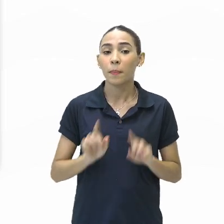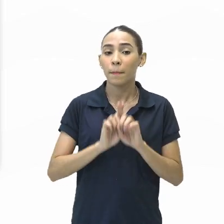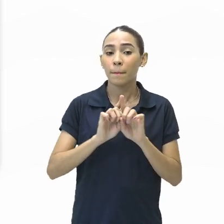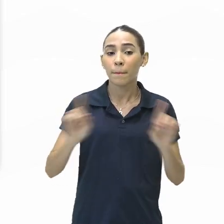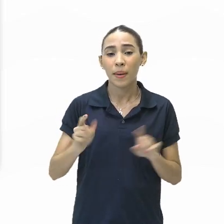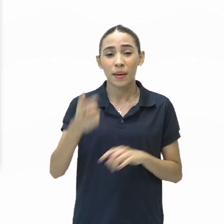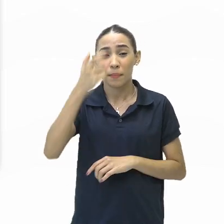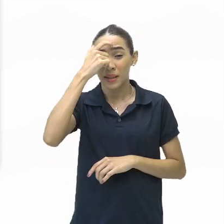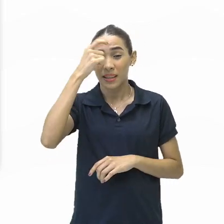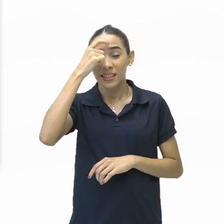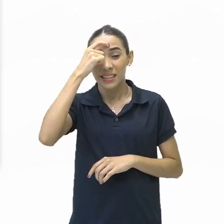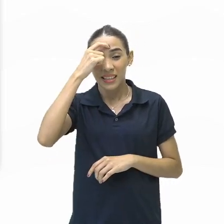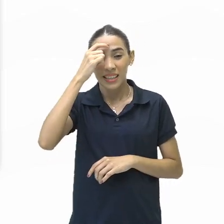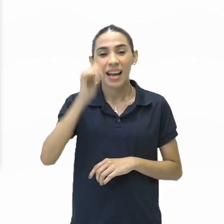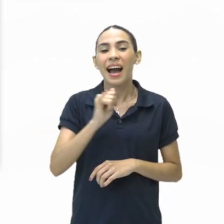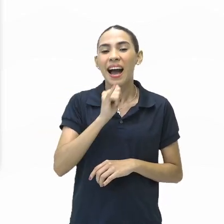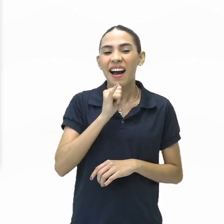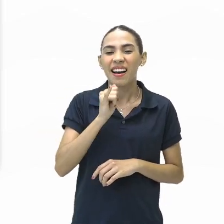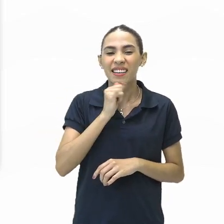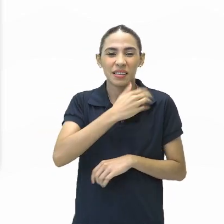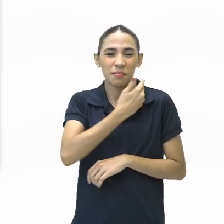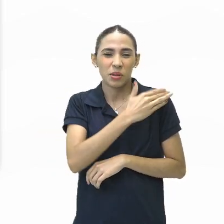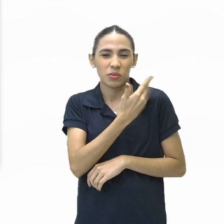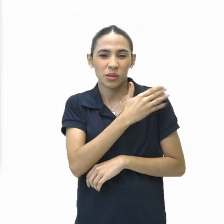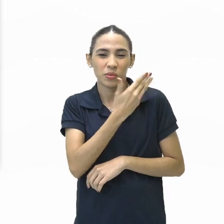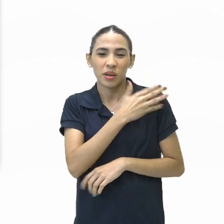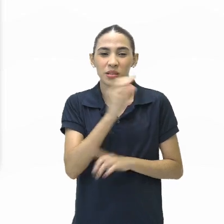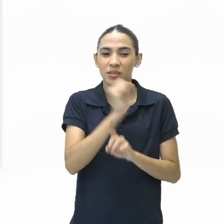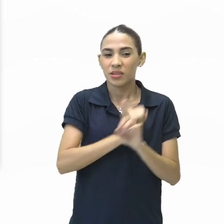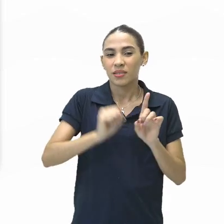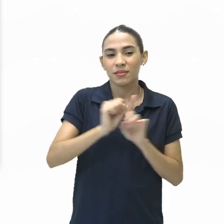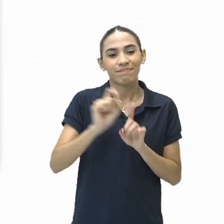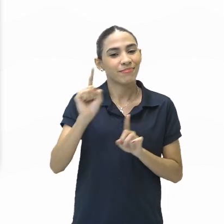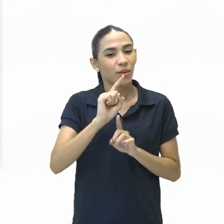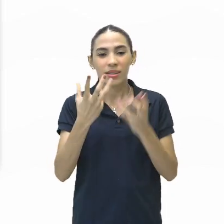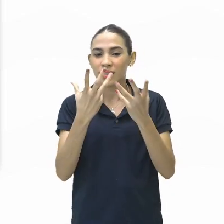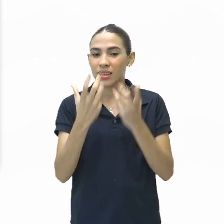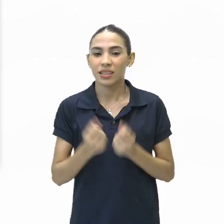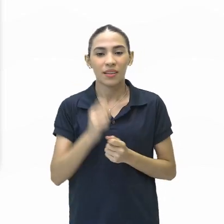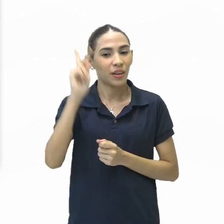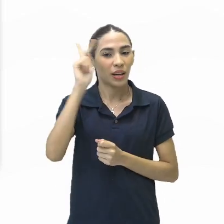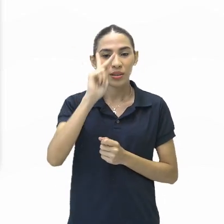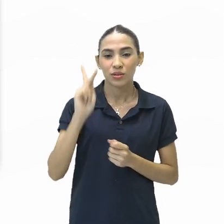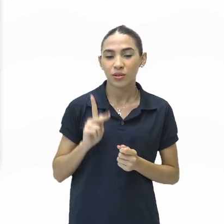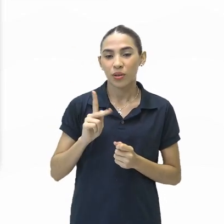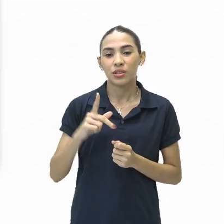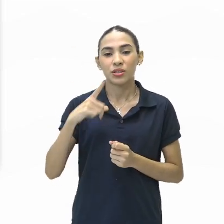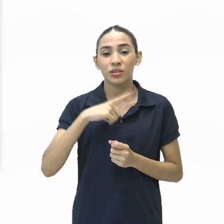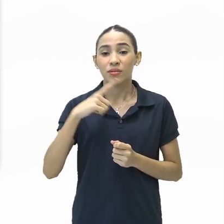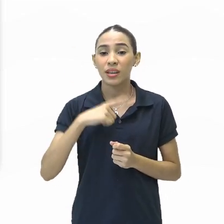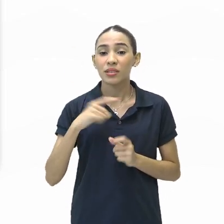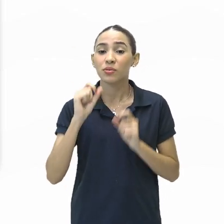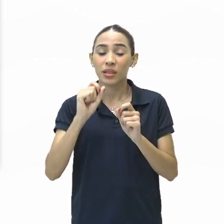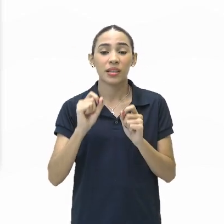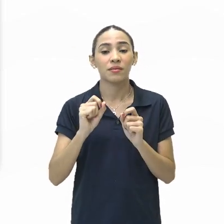mas a mentalidade moralista da sociedade jamais permitiria que a sua história tivesse um final feliz. Veja o